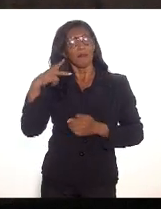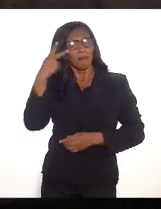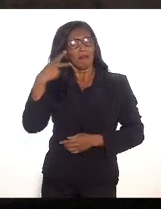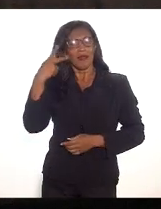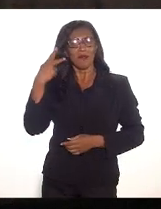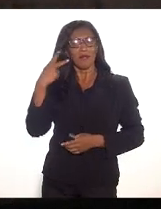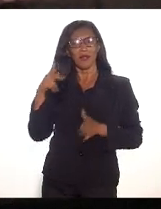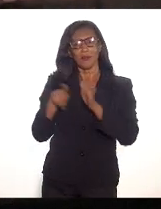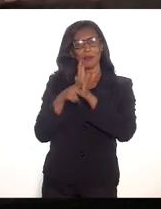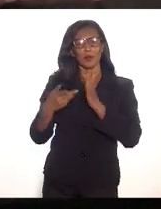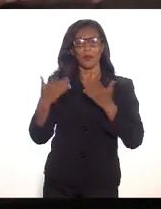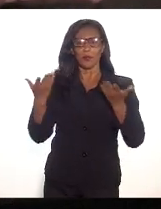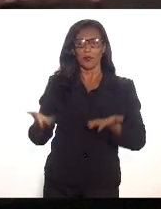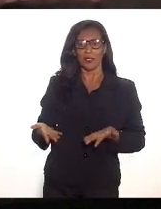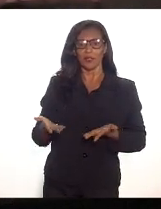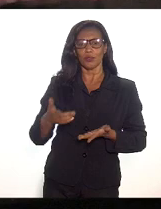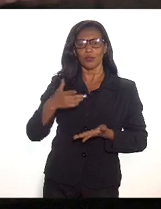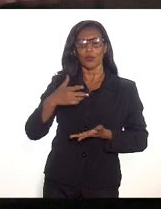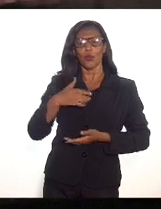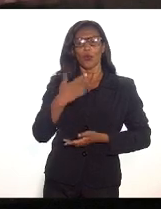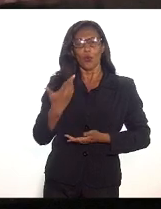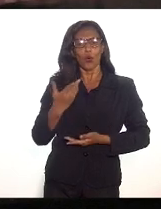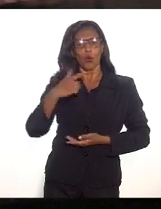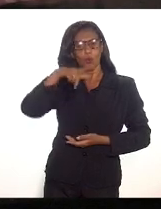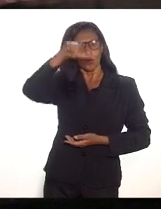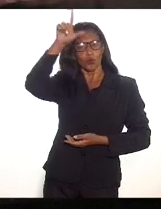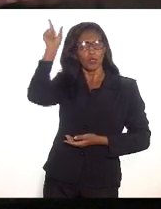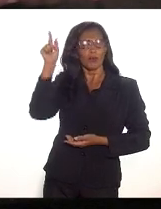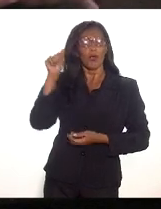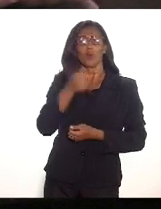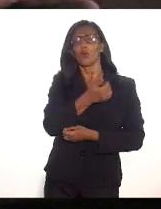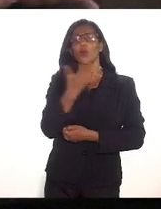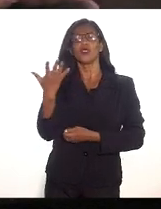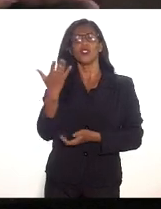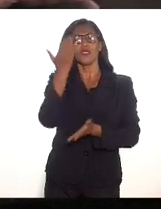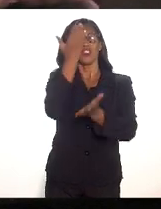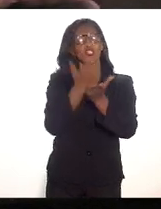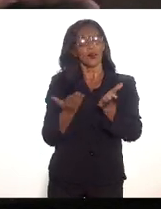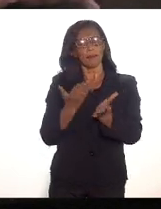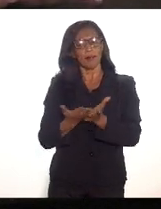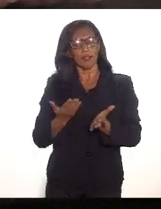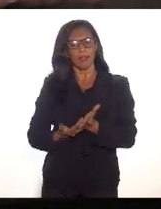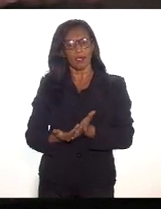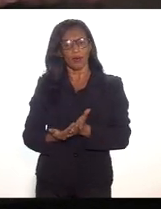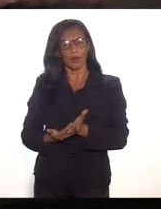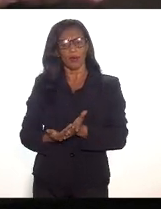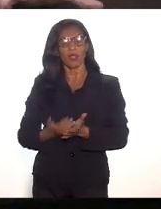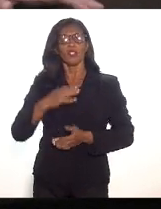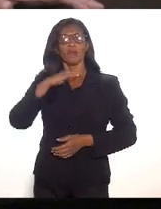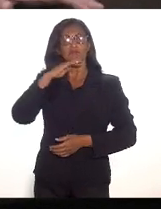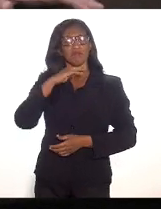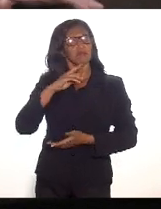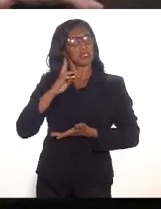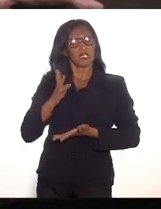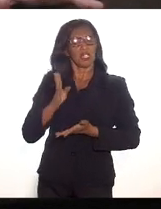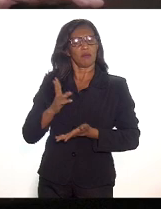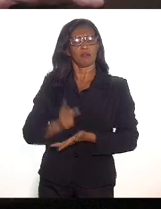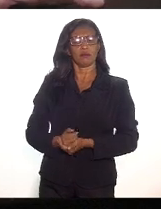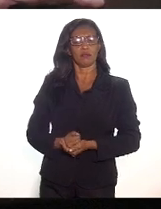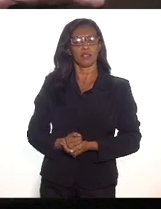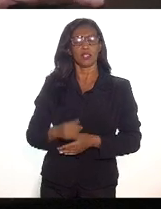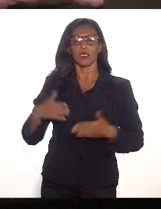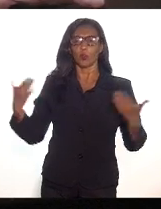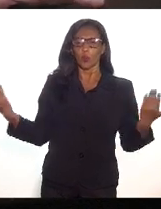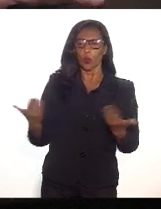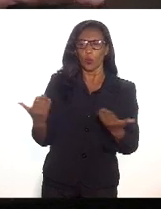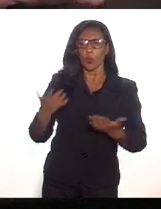Costumo dizer ao deputado Luiz Paulo quantas vezes nós já fomos derrotados aqui nesse Parlamento. Isso é sempre de cabeça erguida. Então, aqueles que